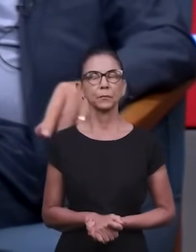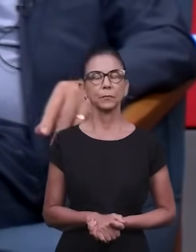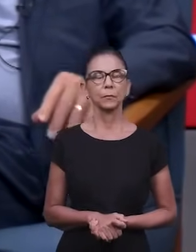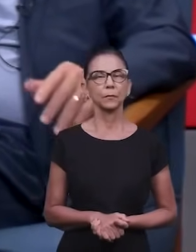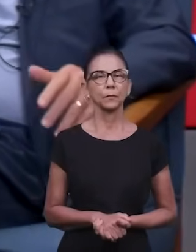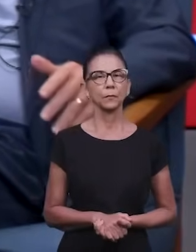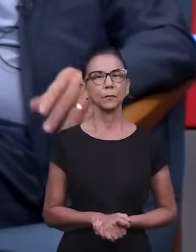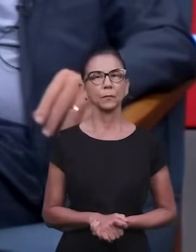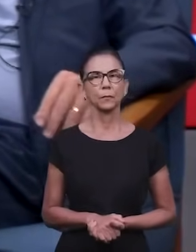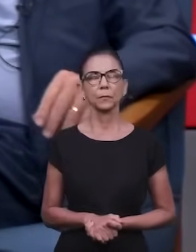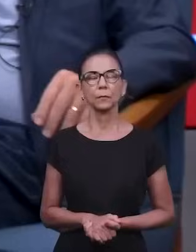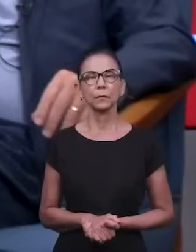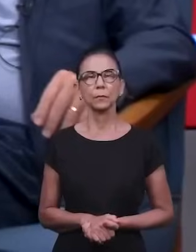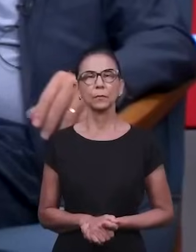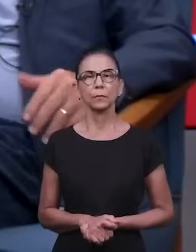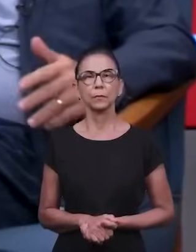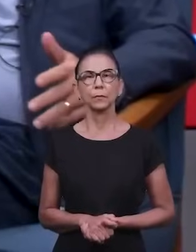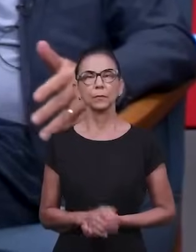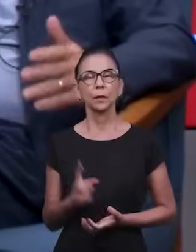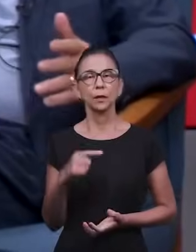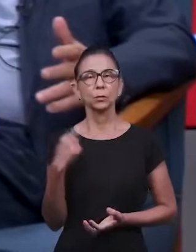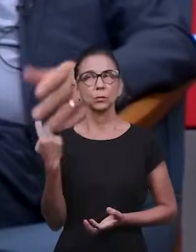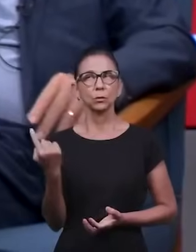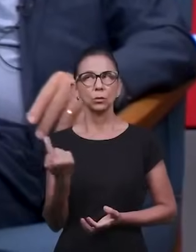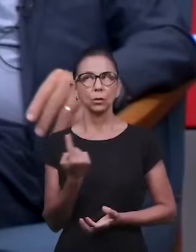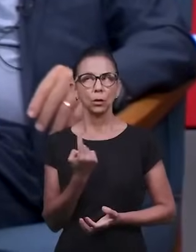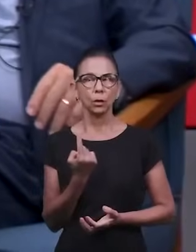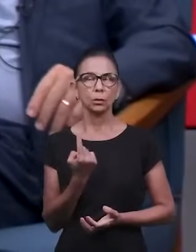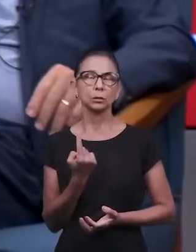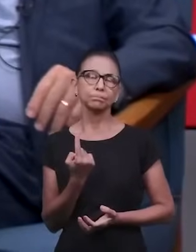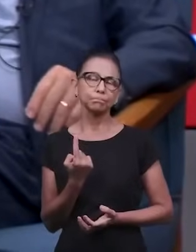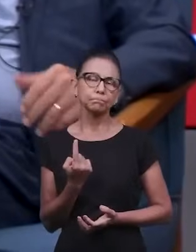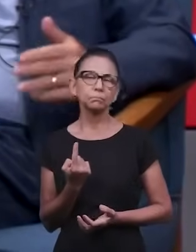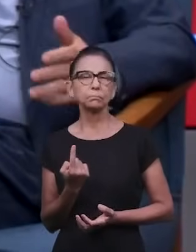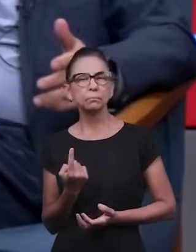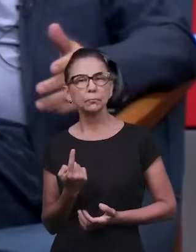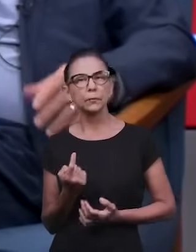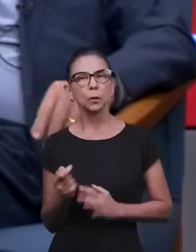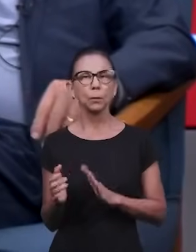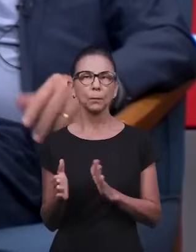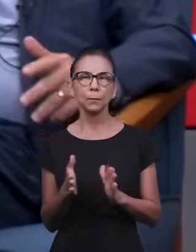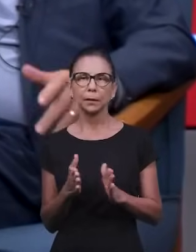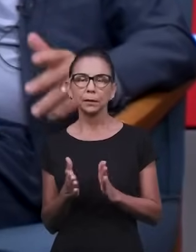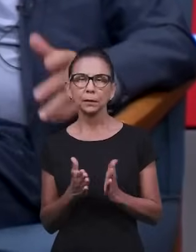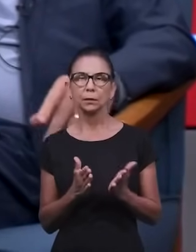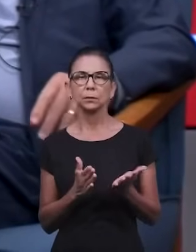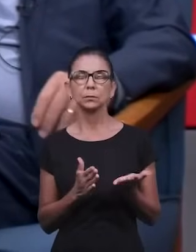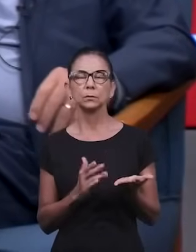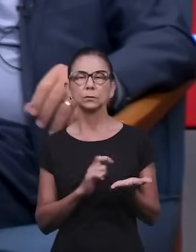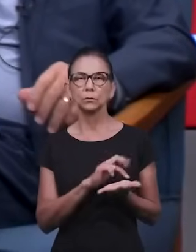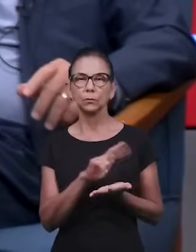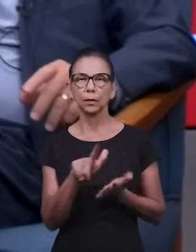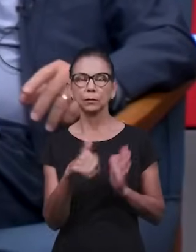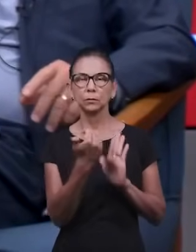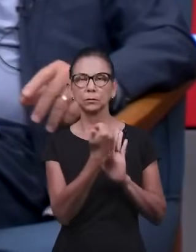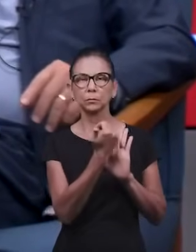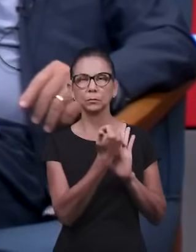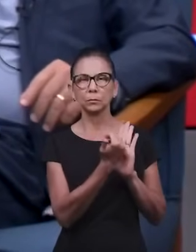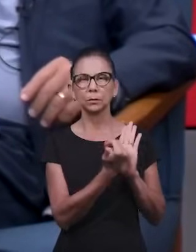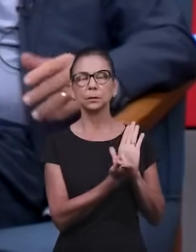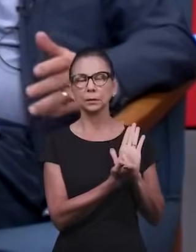já nesse esse período de episódios sobre